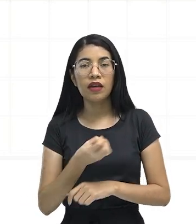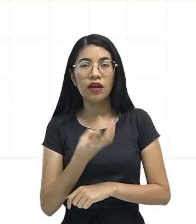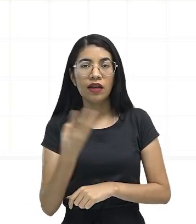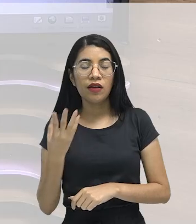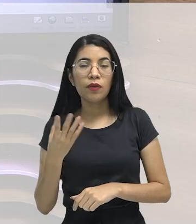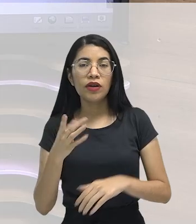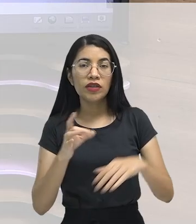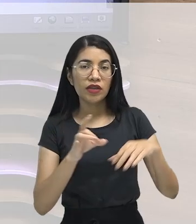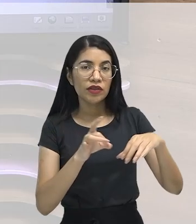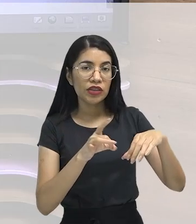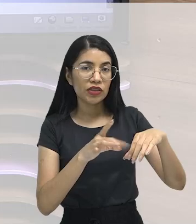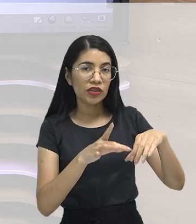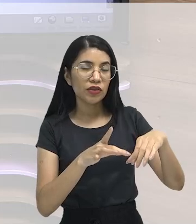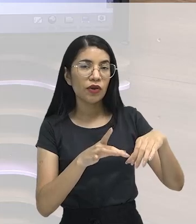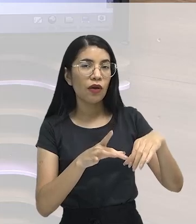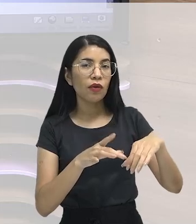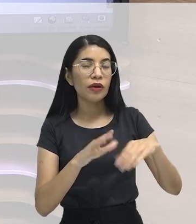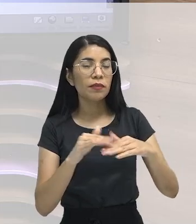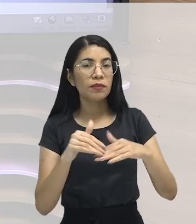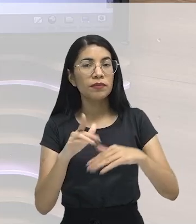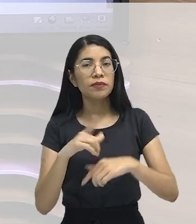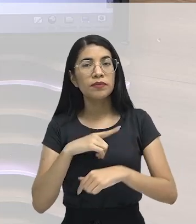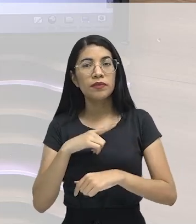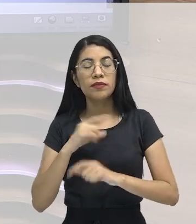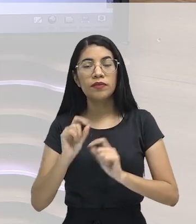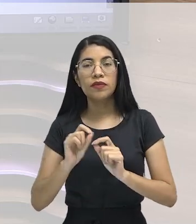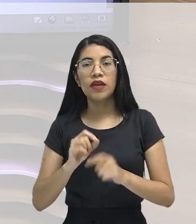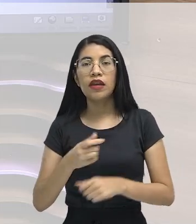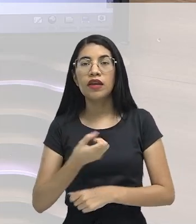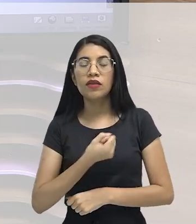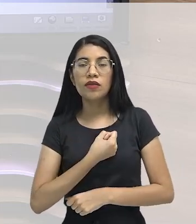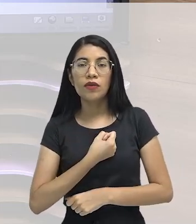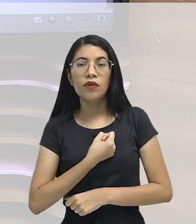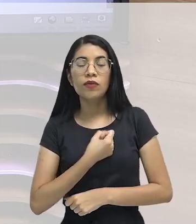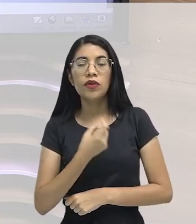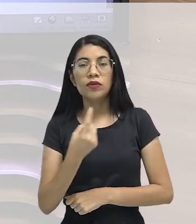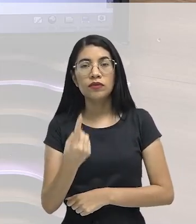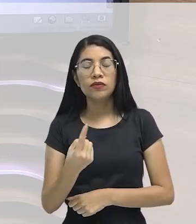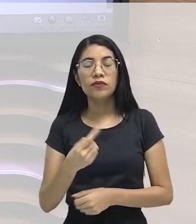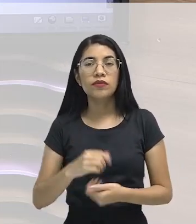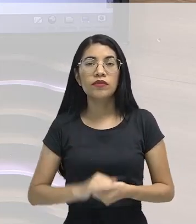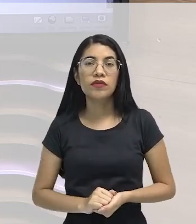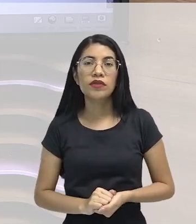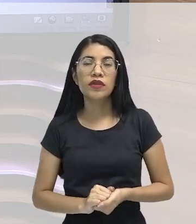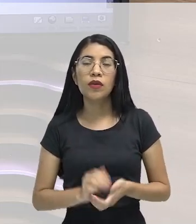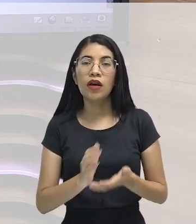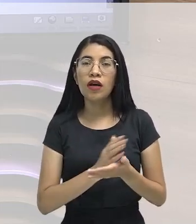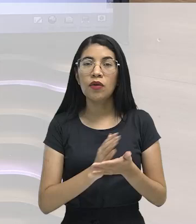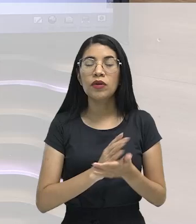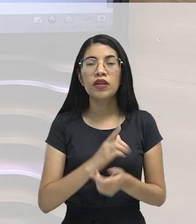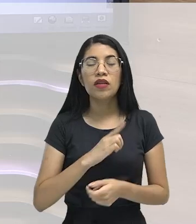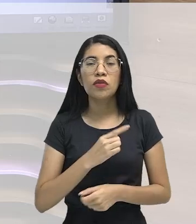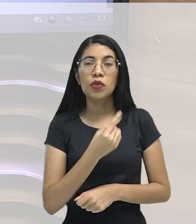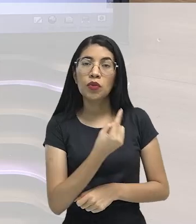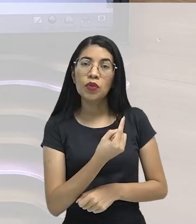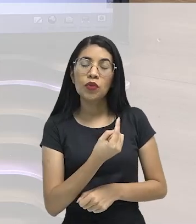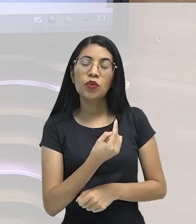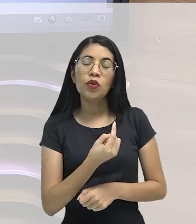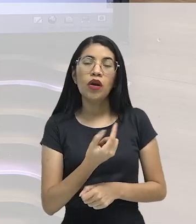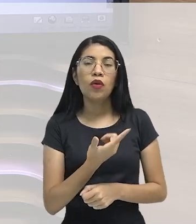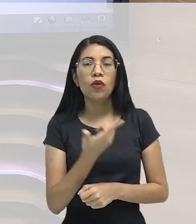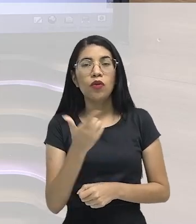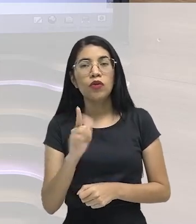a quantidade de gols mais frequente foi igual a 1, tá? Então teve partida que saiu 1 gol, teve partida que saíram